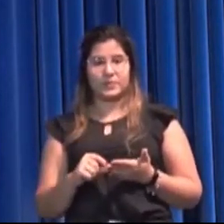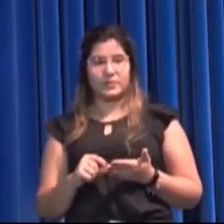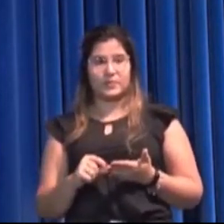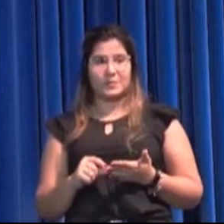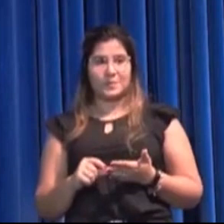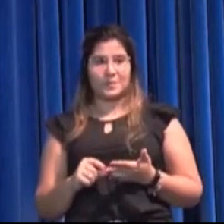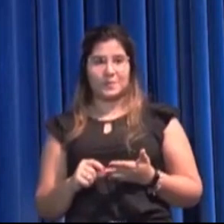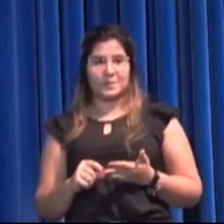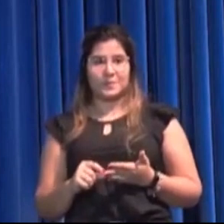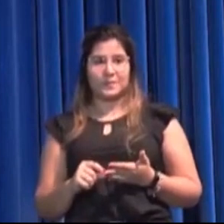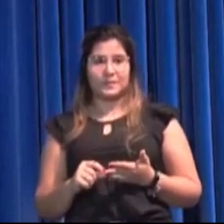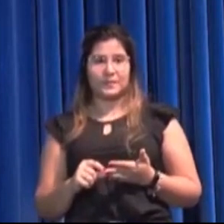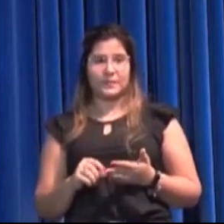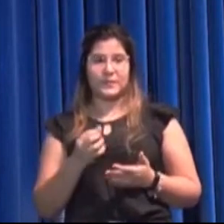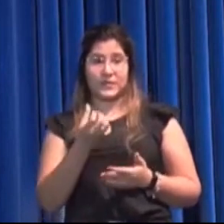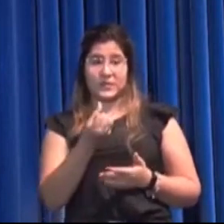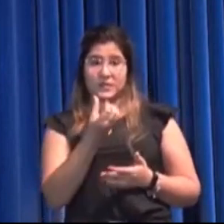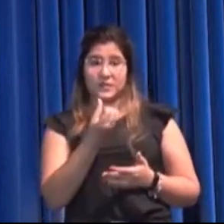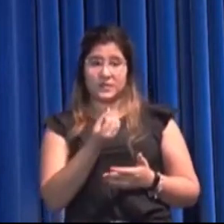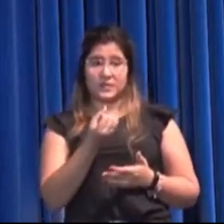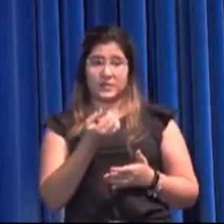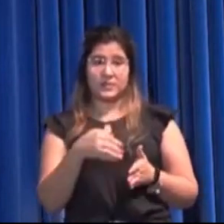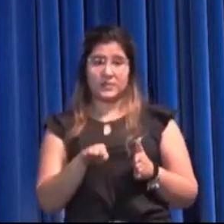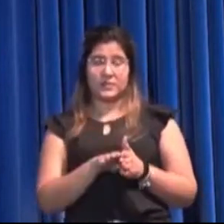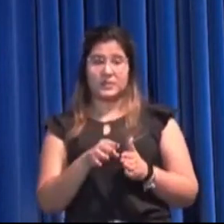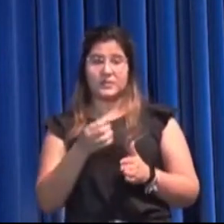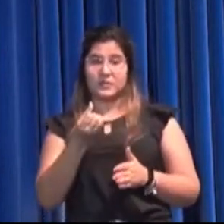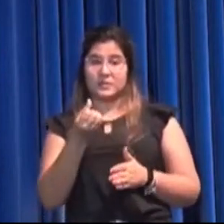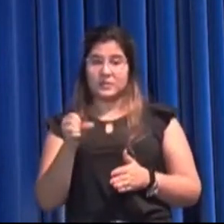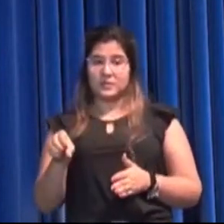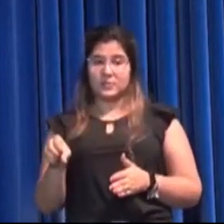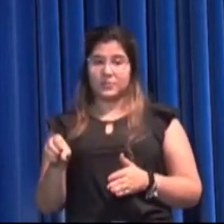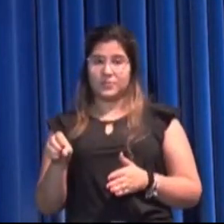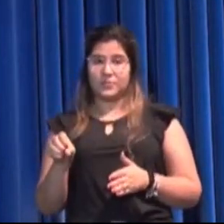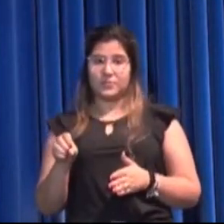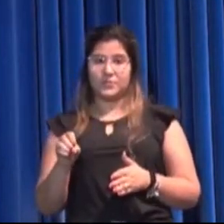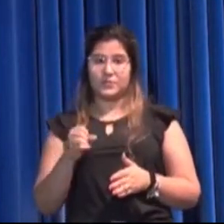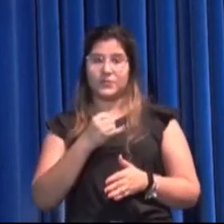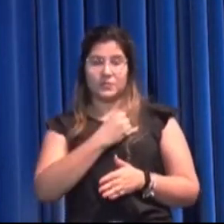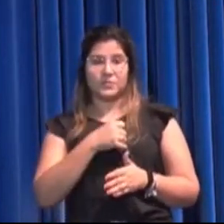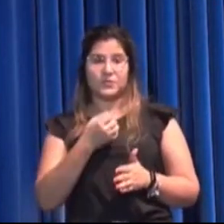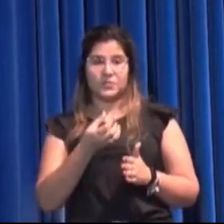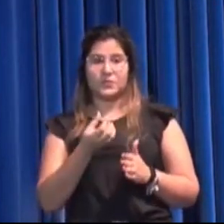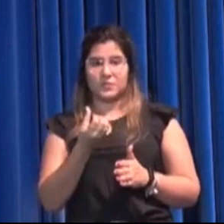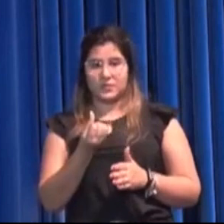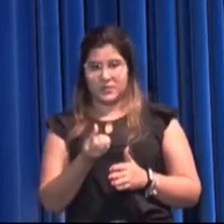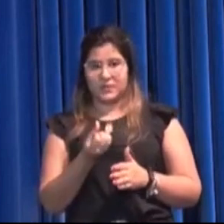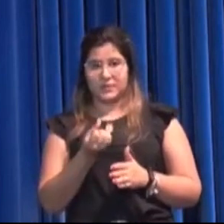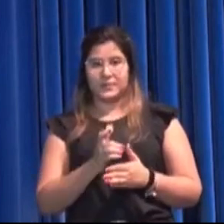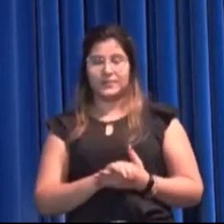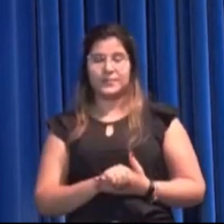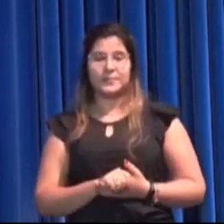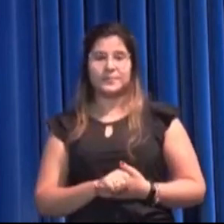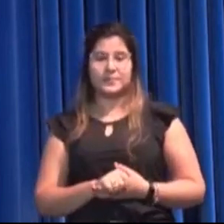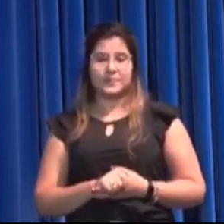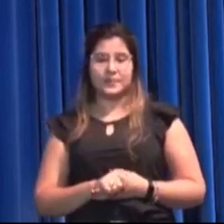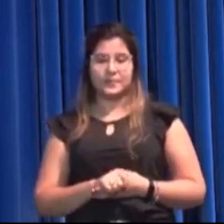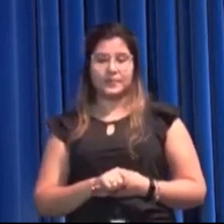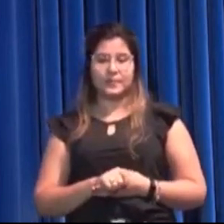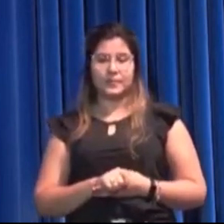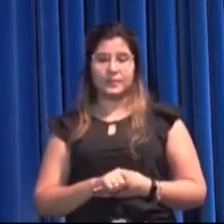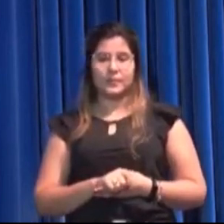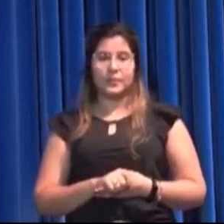versos 66 ao 69. João 6, do 66 ao